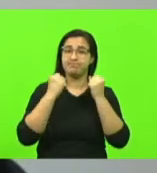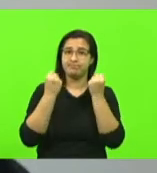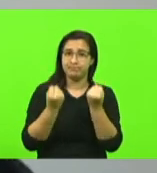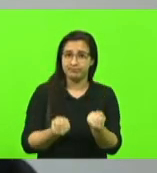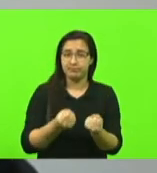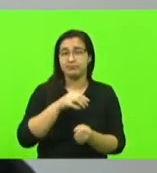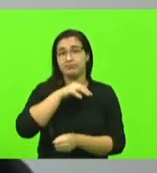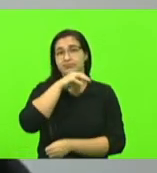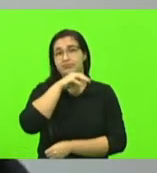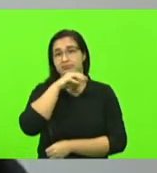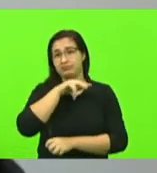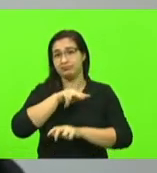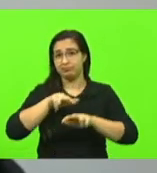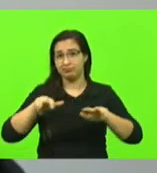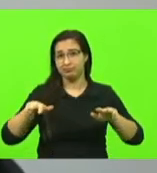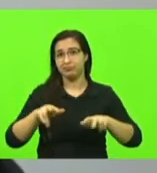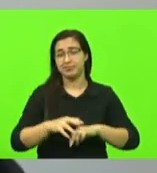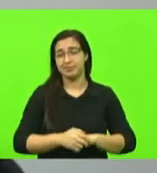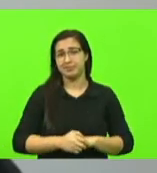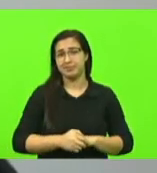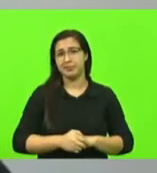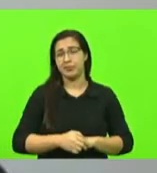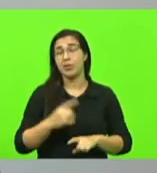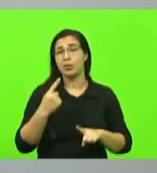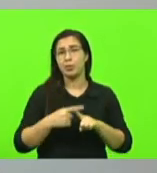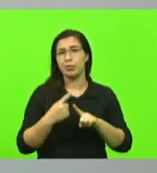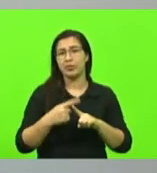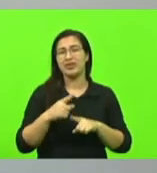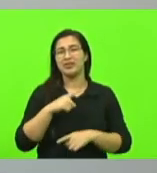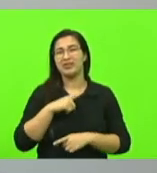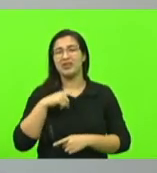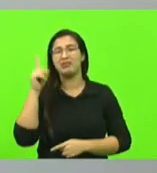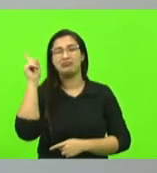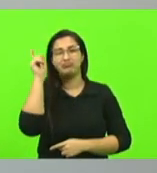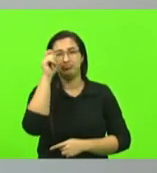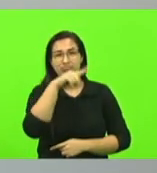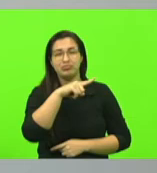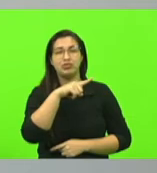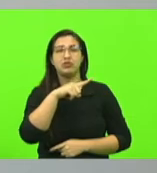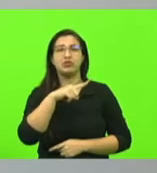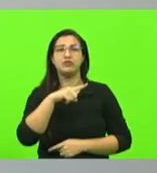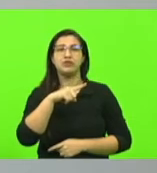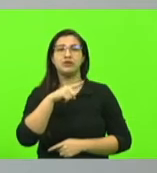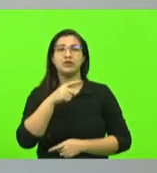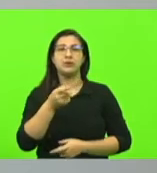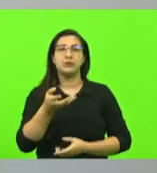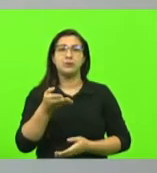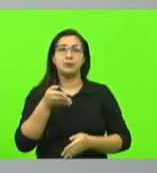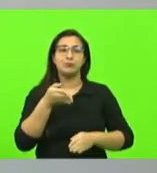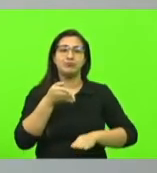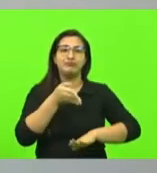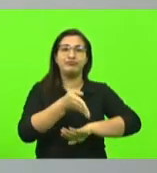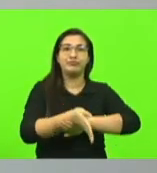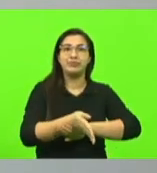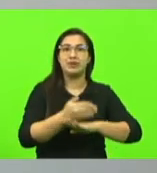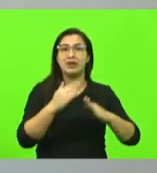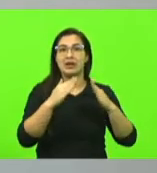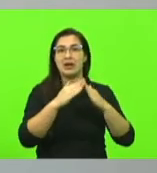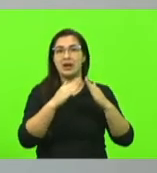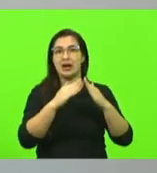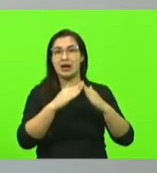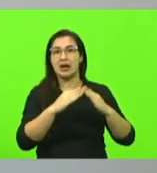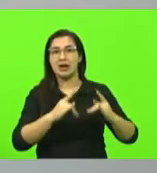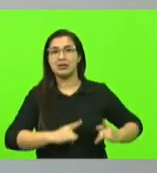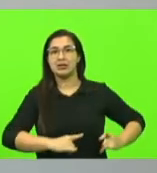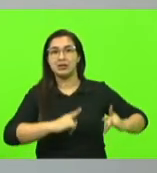animal, que é a dificuldade hoje de você poder ingressar num condomínio ou estar com um